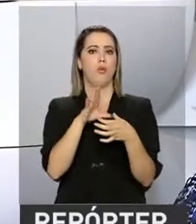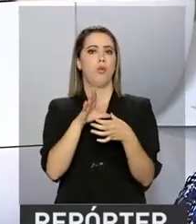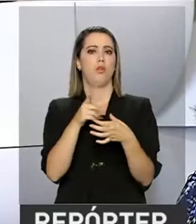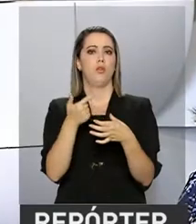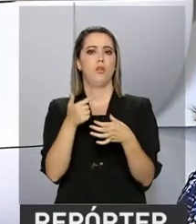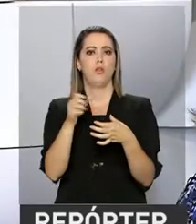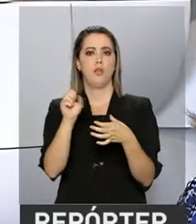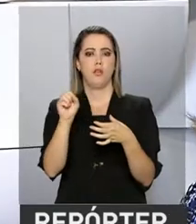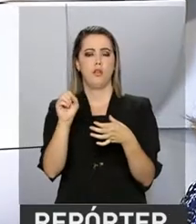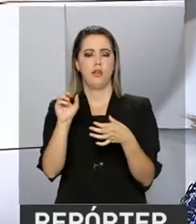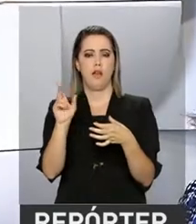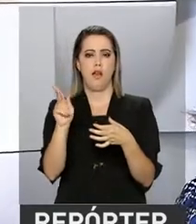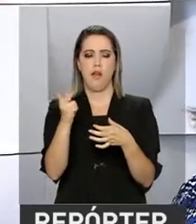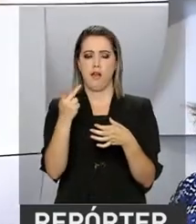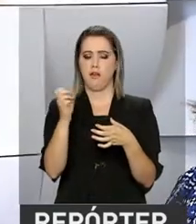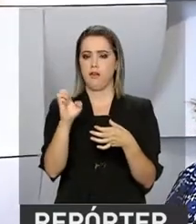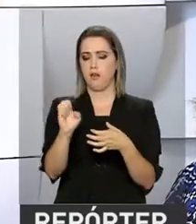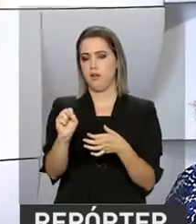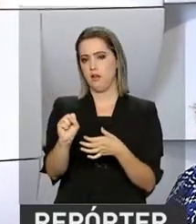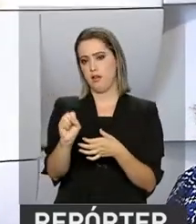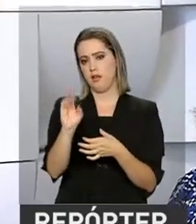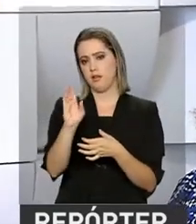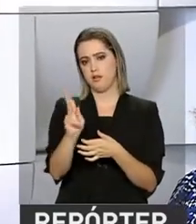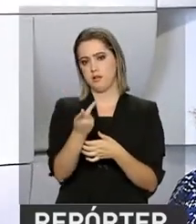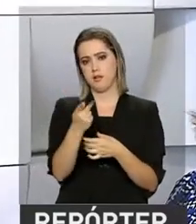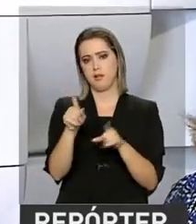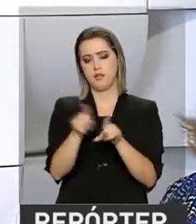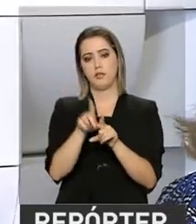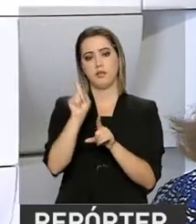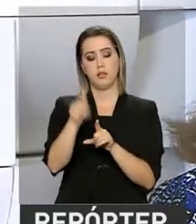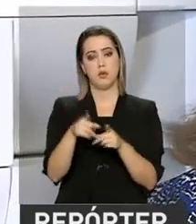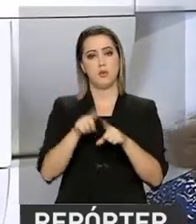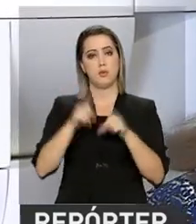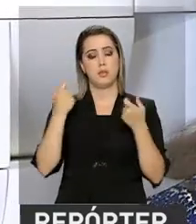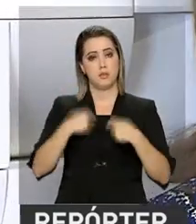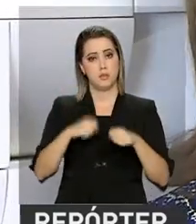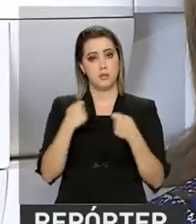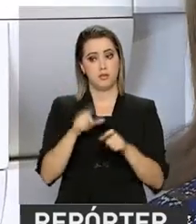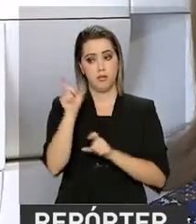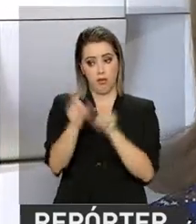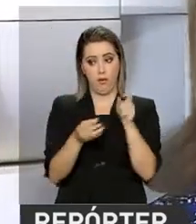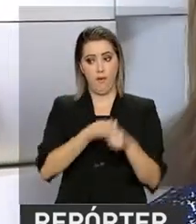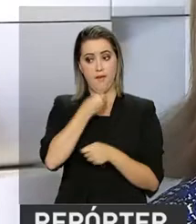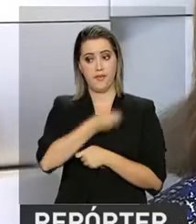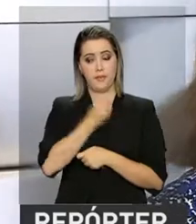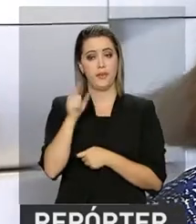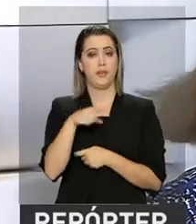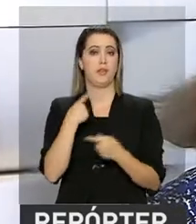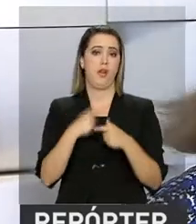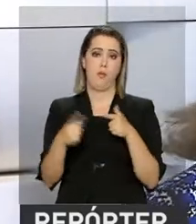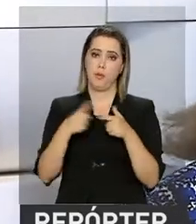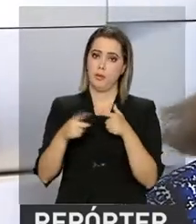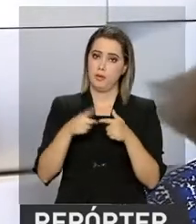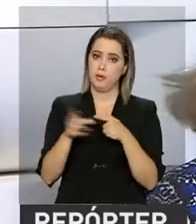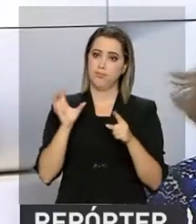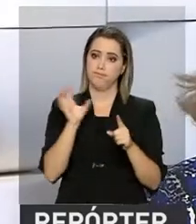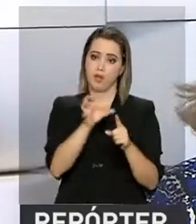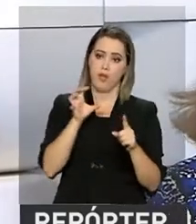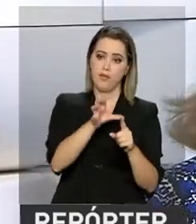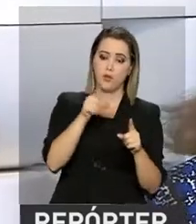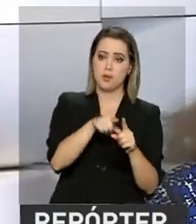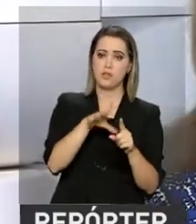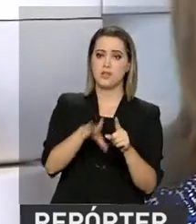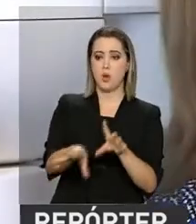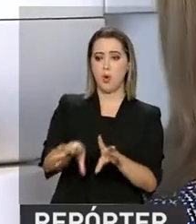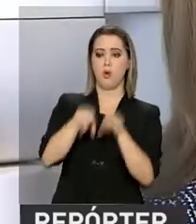que precisamos a prep é preciso ter um comportamento que torna essas pessoas vulneráveis então hiv que elas têm um